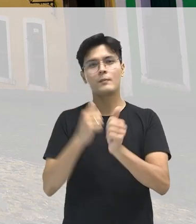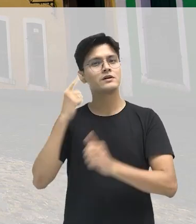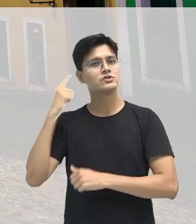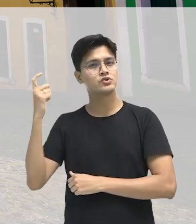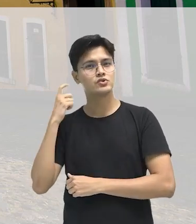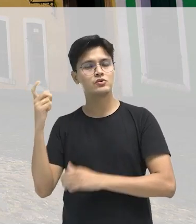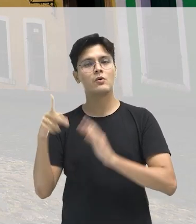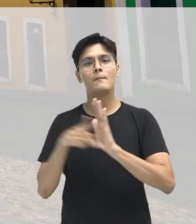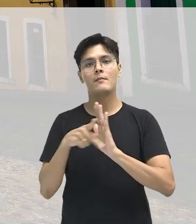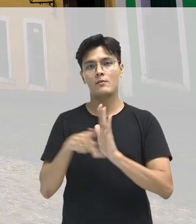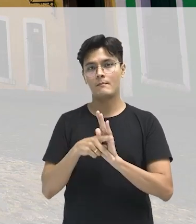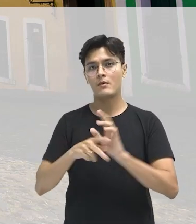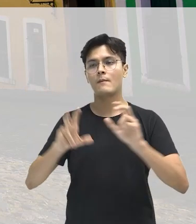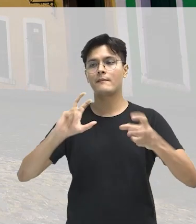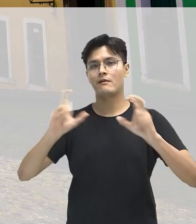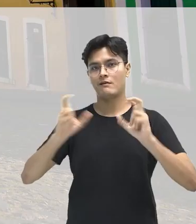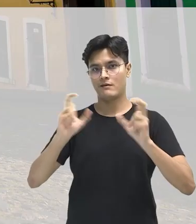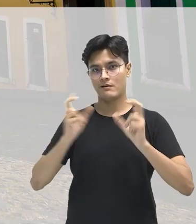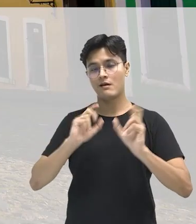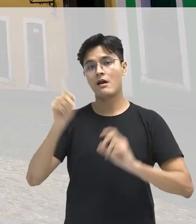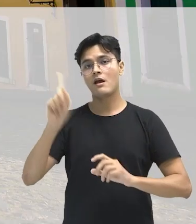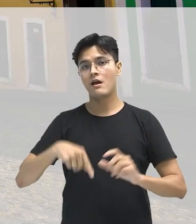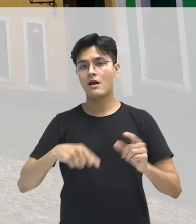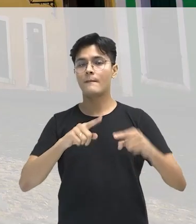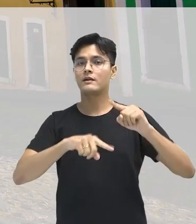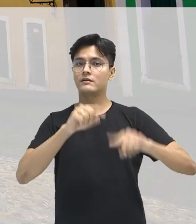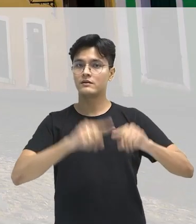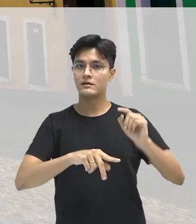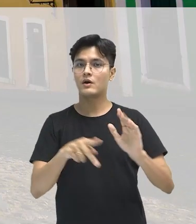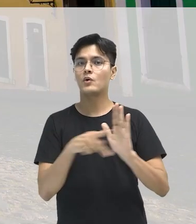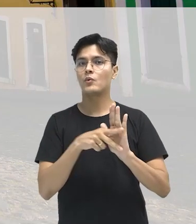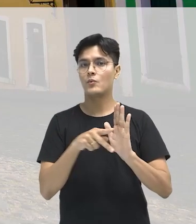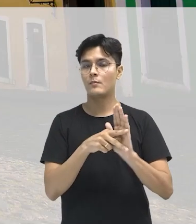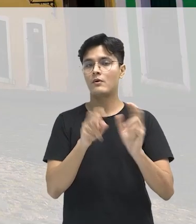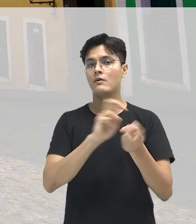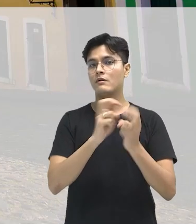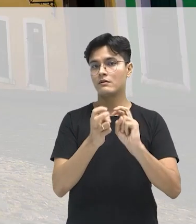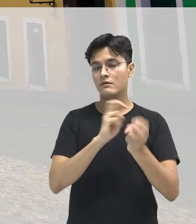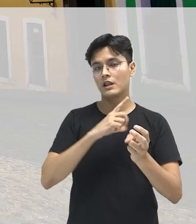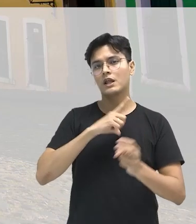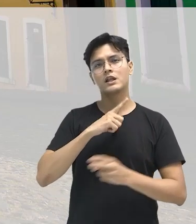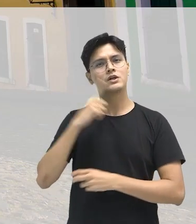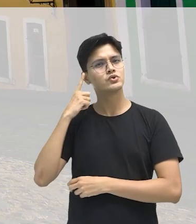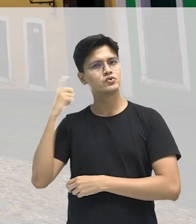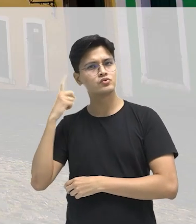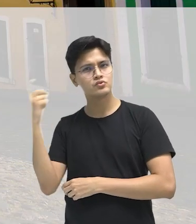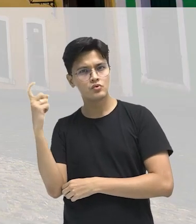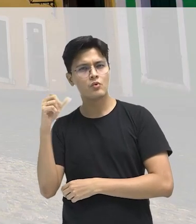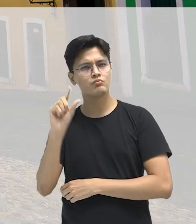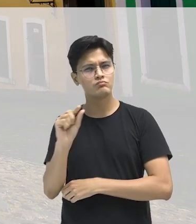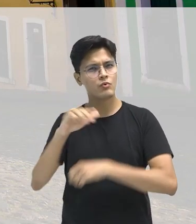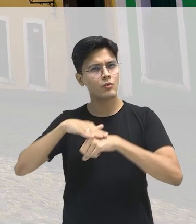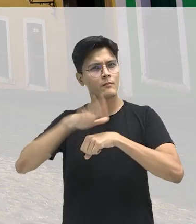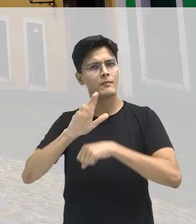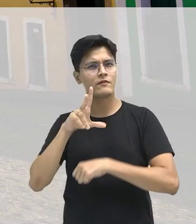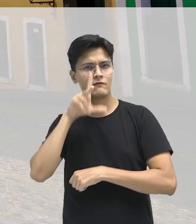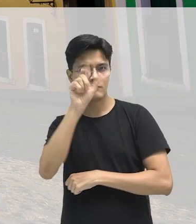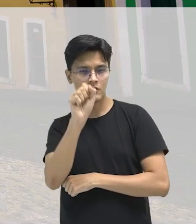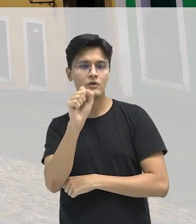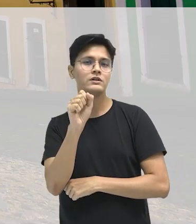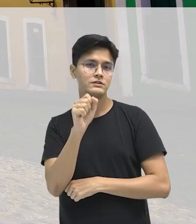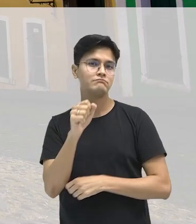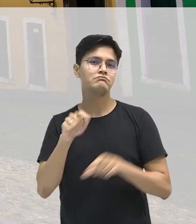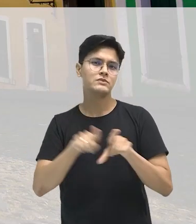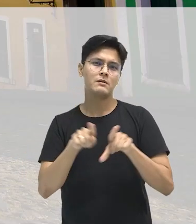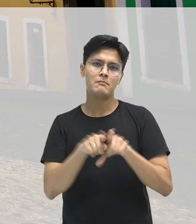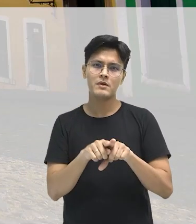instrumento para embalar a roda de capoeira e que tem um som um pouquinho mais forte também, assim como o atabaque, né? Se a